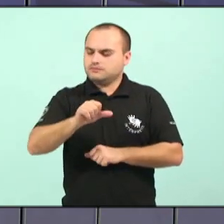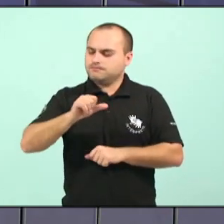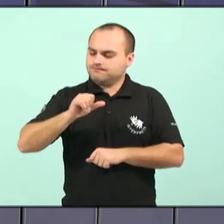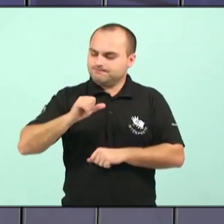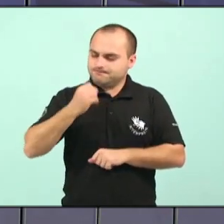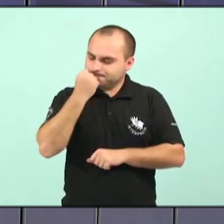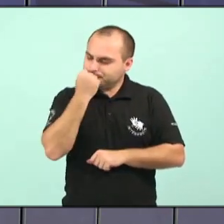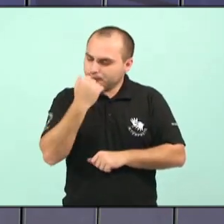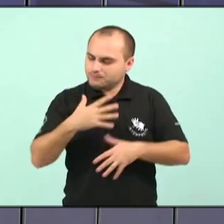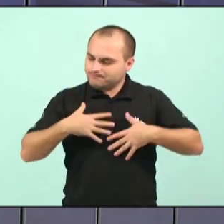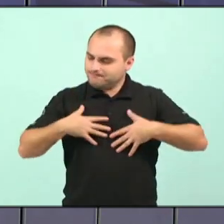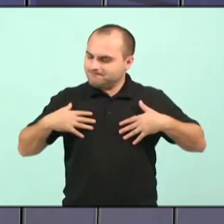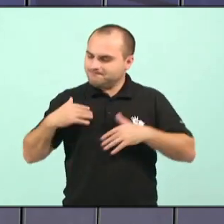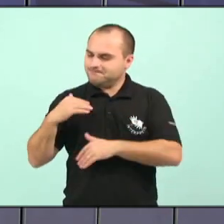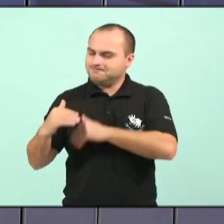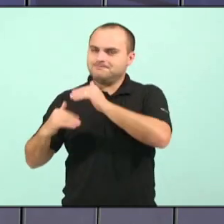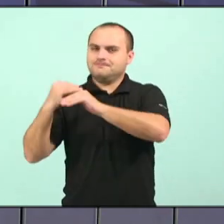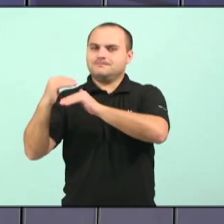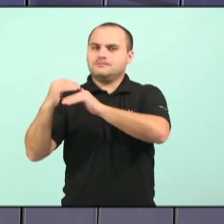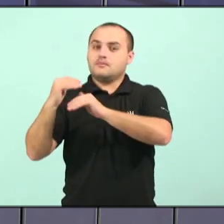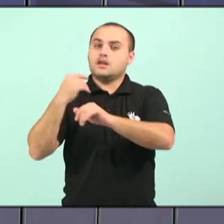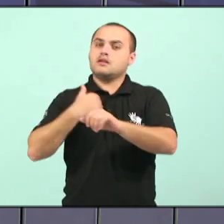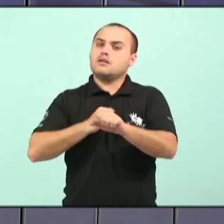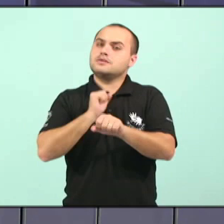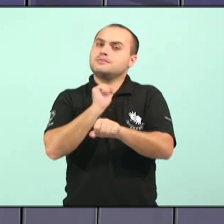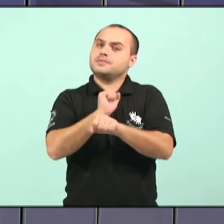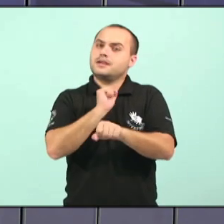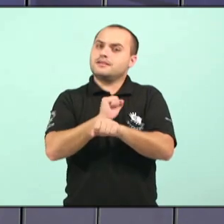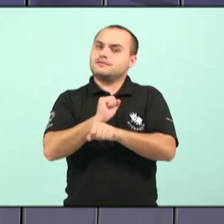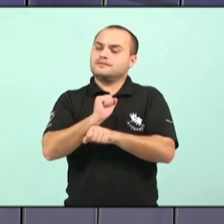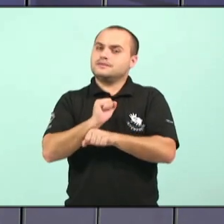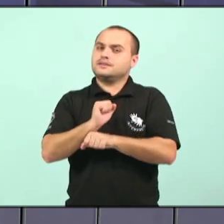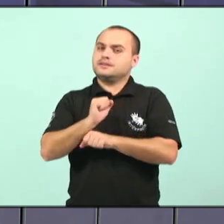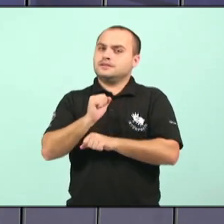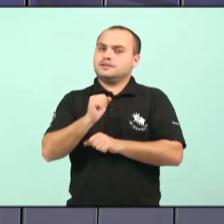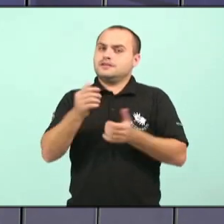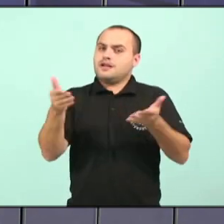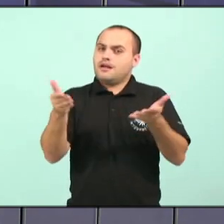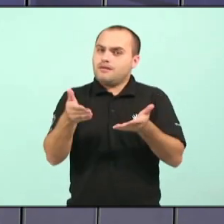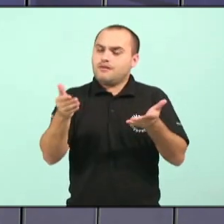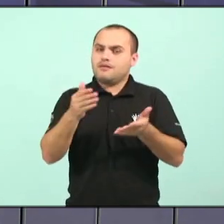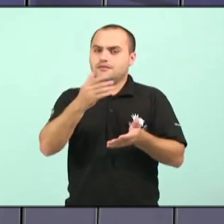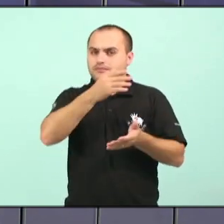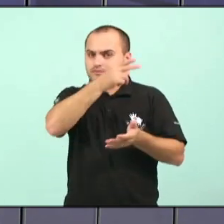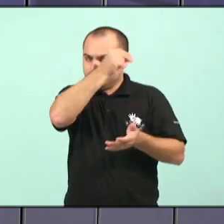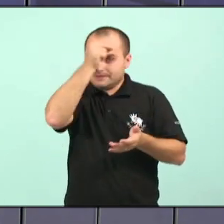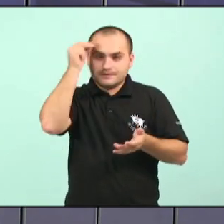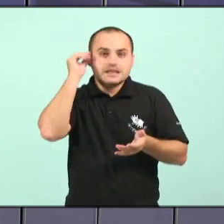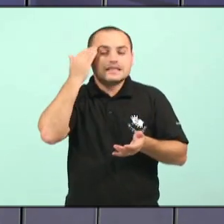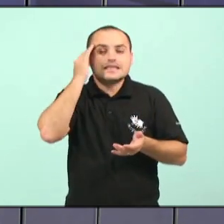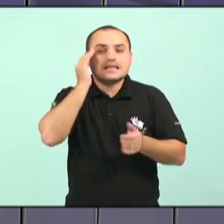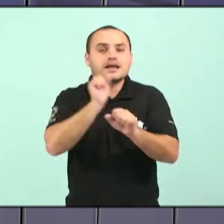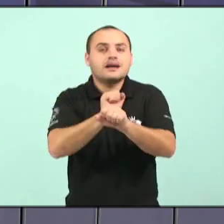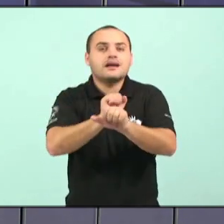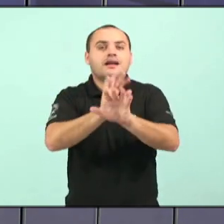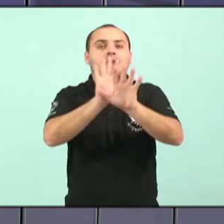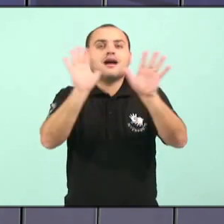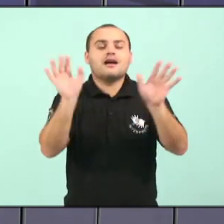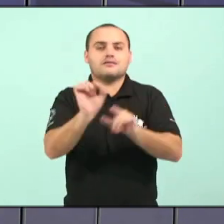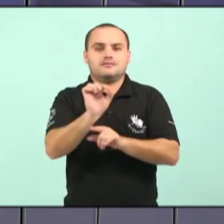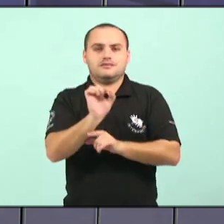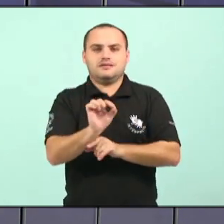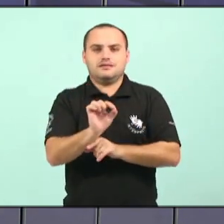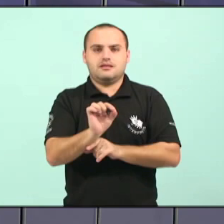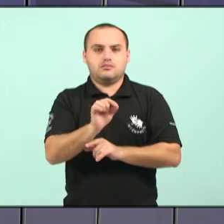prosperidade e espero que os nossos governantes, eles entendam de vez aquilo que a população espera deles. A população